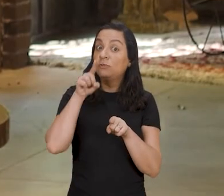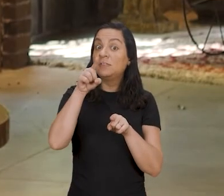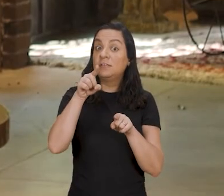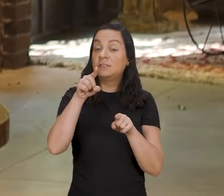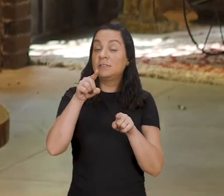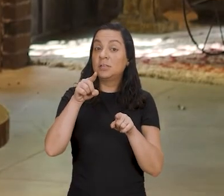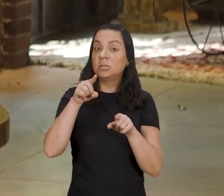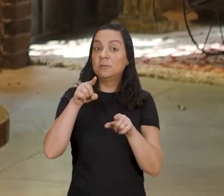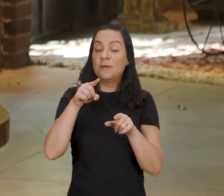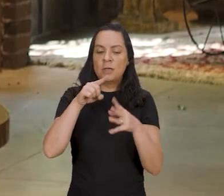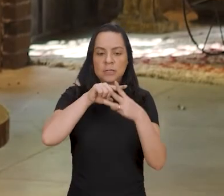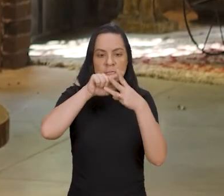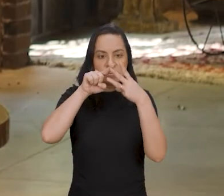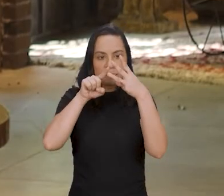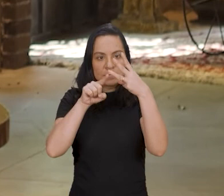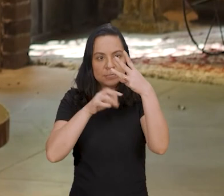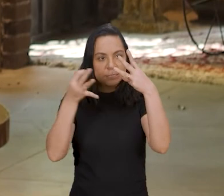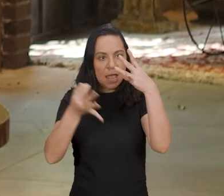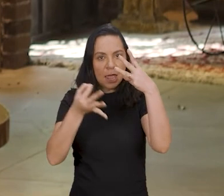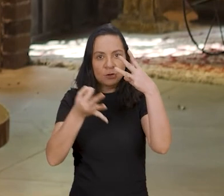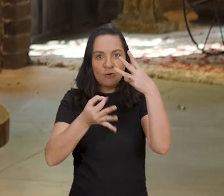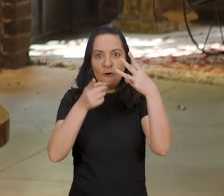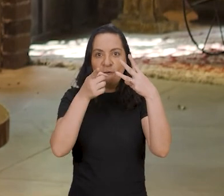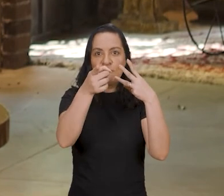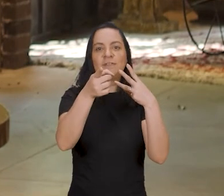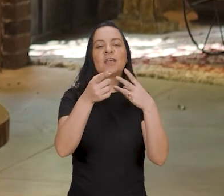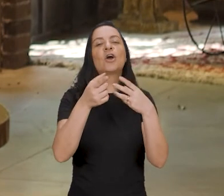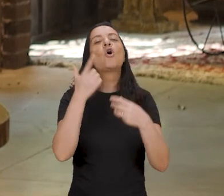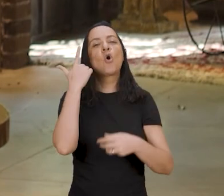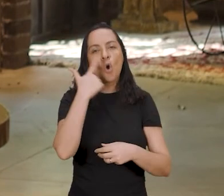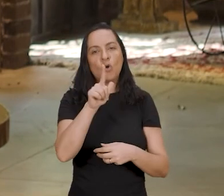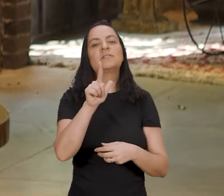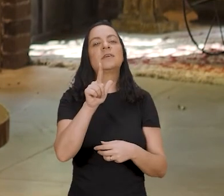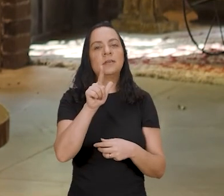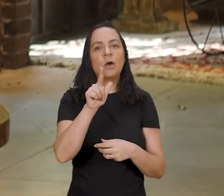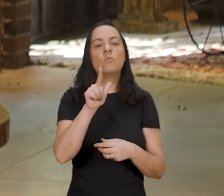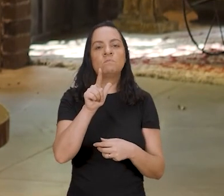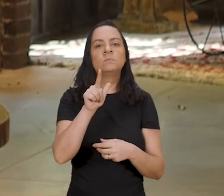voarem, correrem, com certeza vocês terão o pique necessário